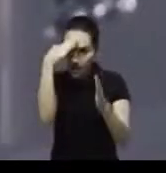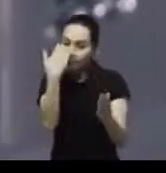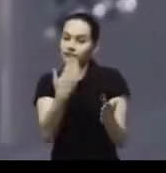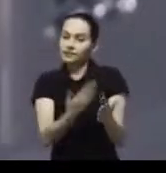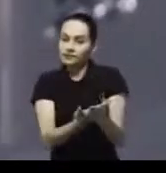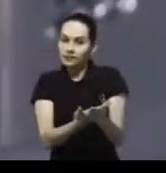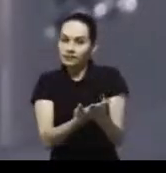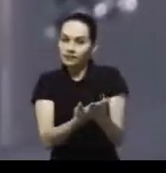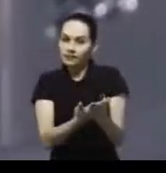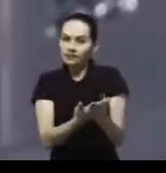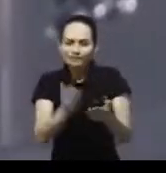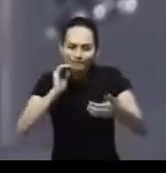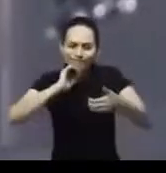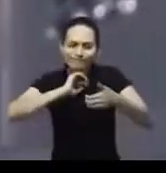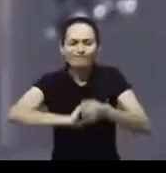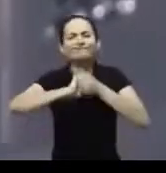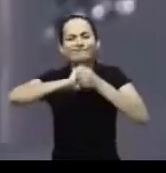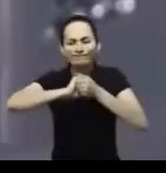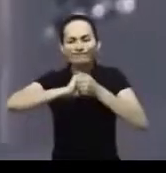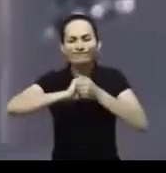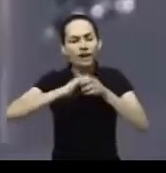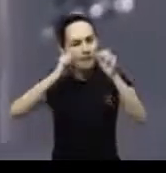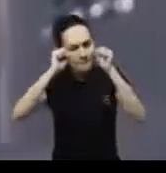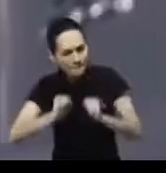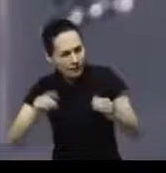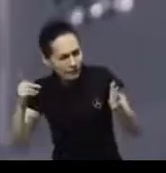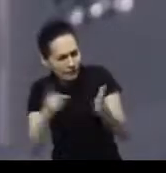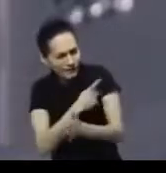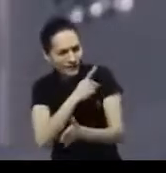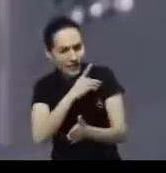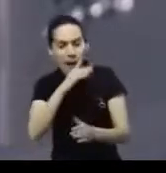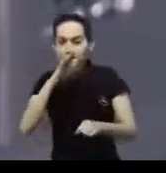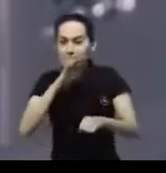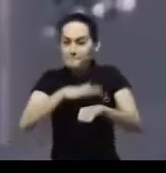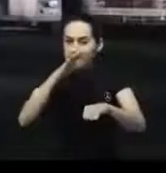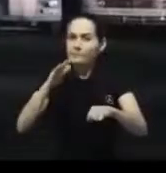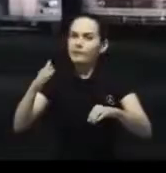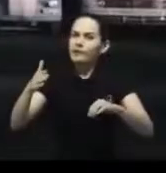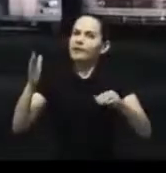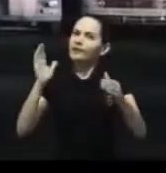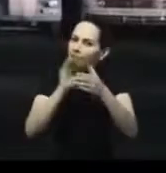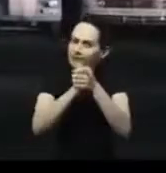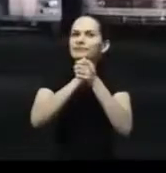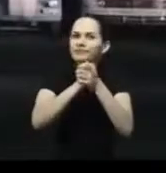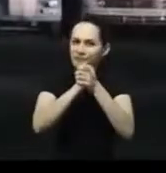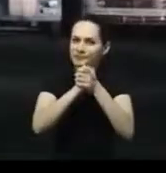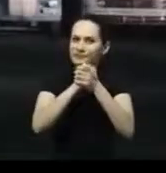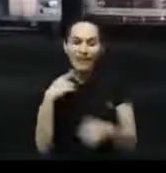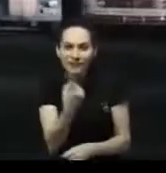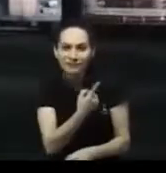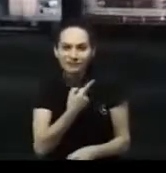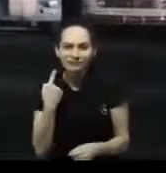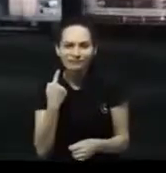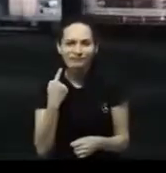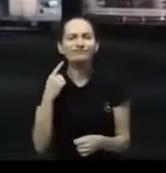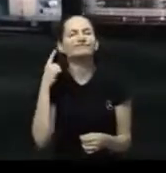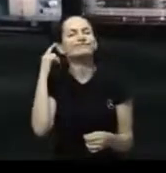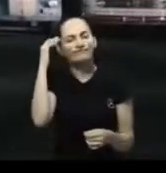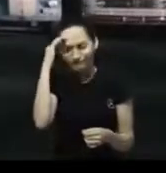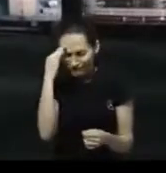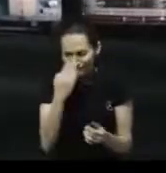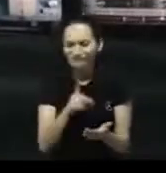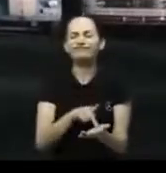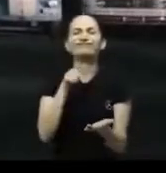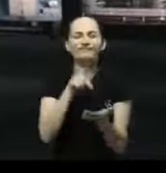acreditar em uma relação que pode durar até mais do que muitos casamentos Nós realmente